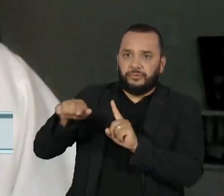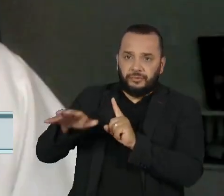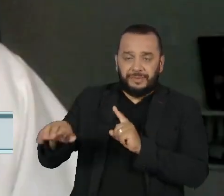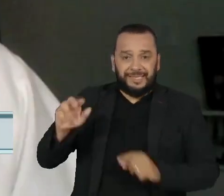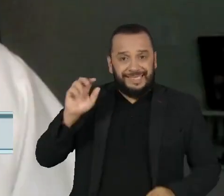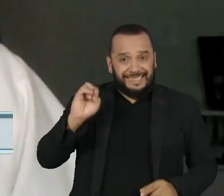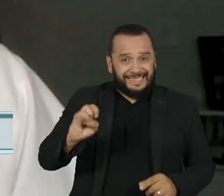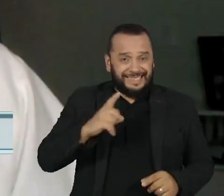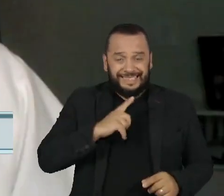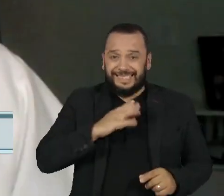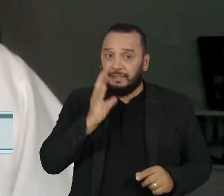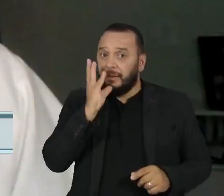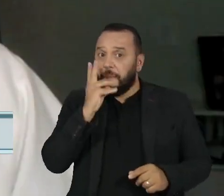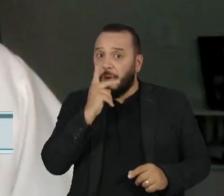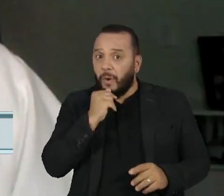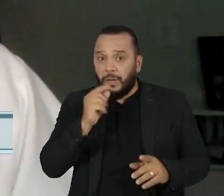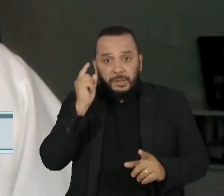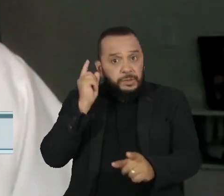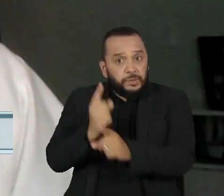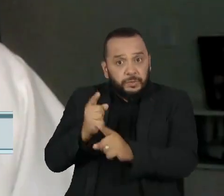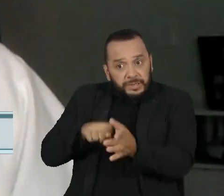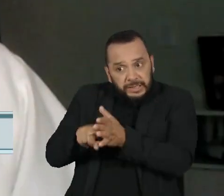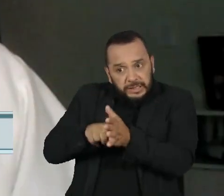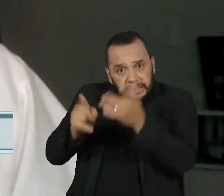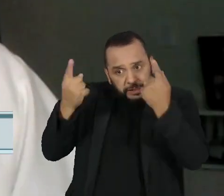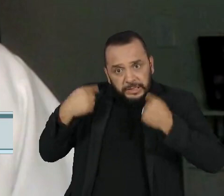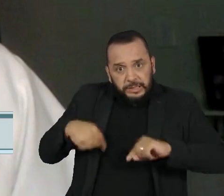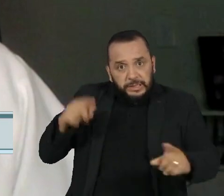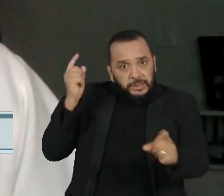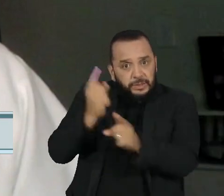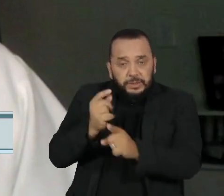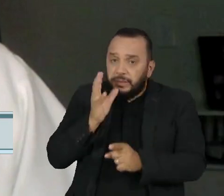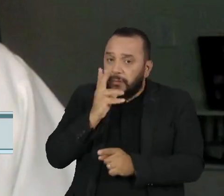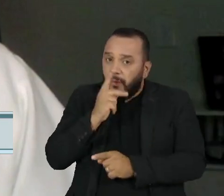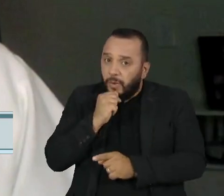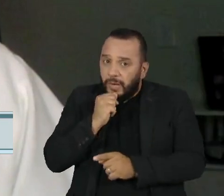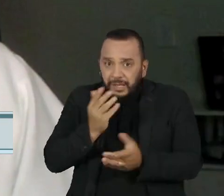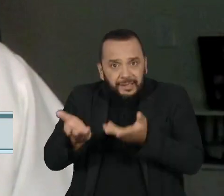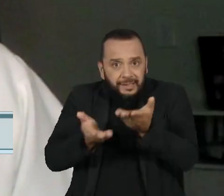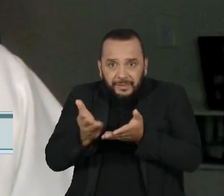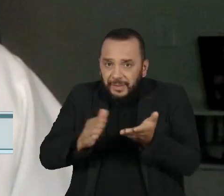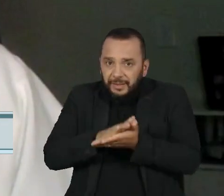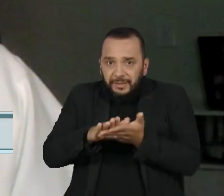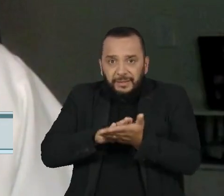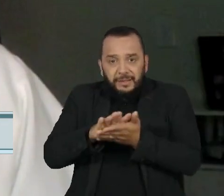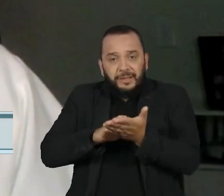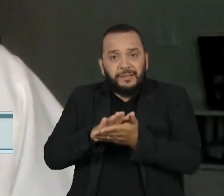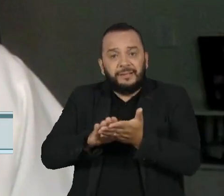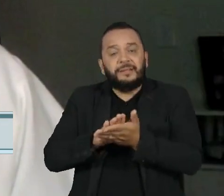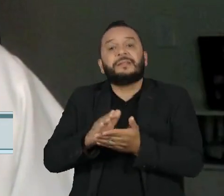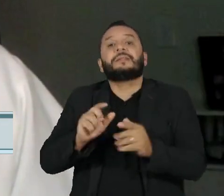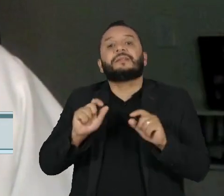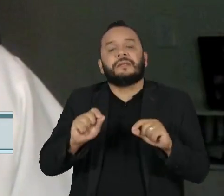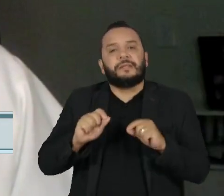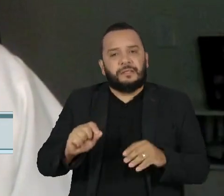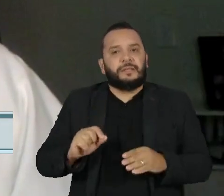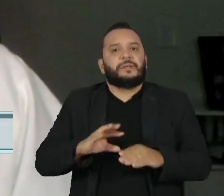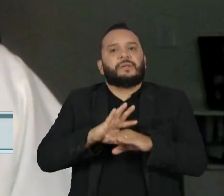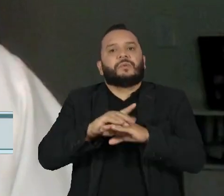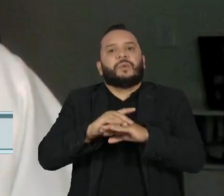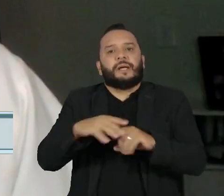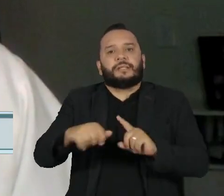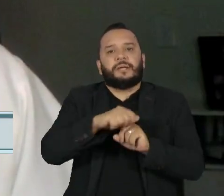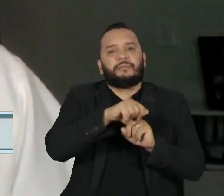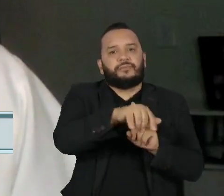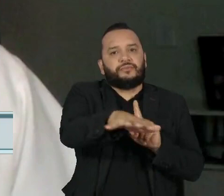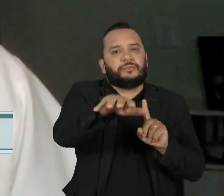demora, algum atraso no diagnóstico, esse paciente não vai ser tratado e vai, consequentemente, transmitir